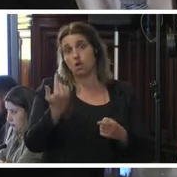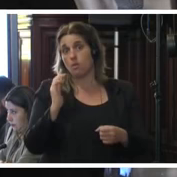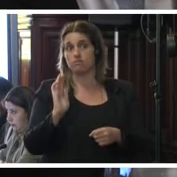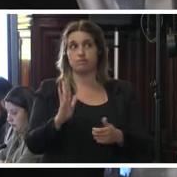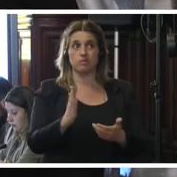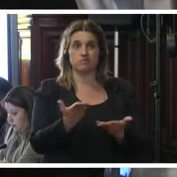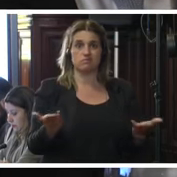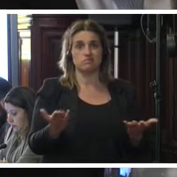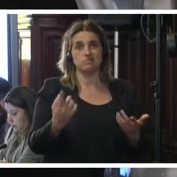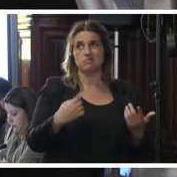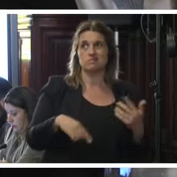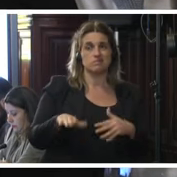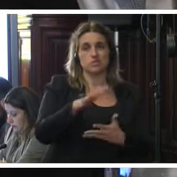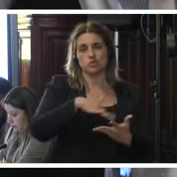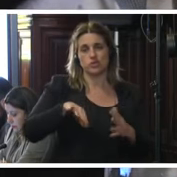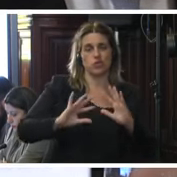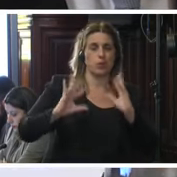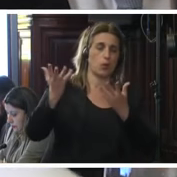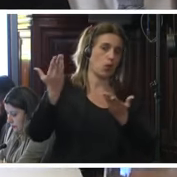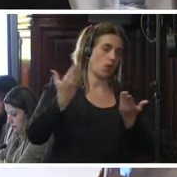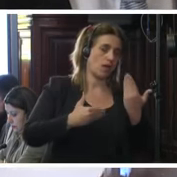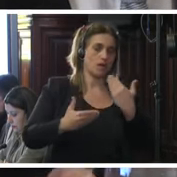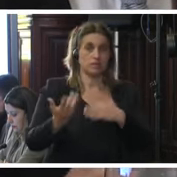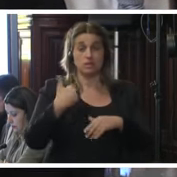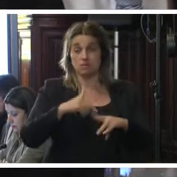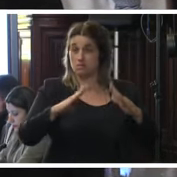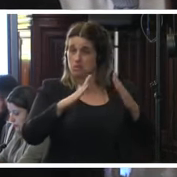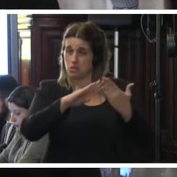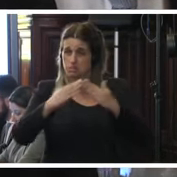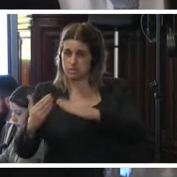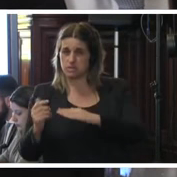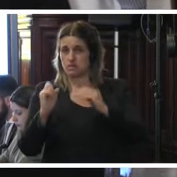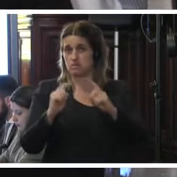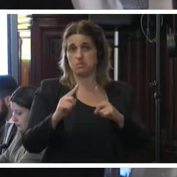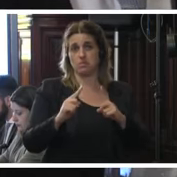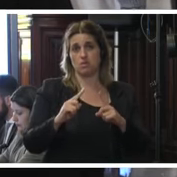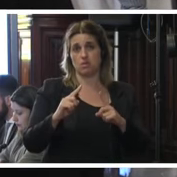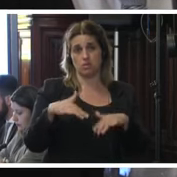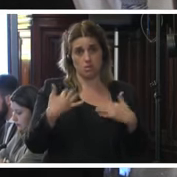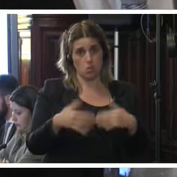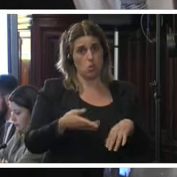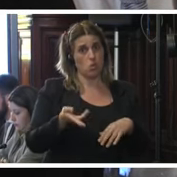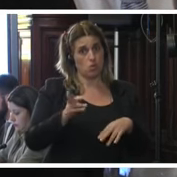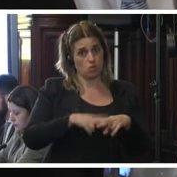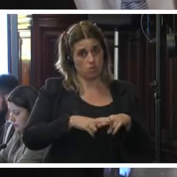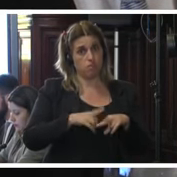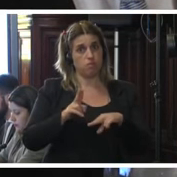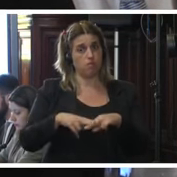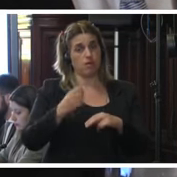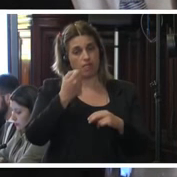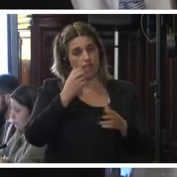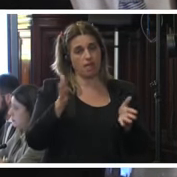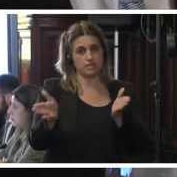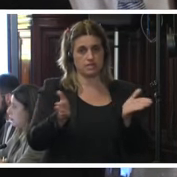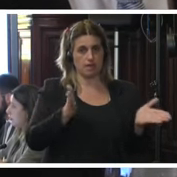maior ocorrência de homicídios nessa faixa etária. O plano conta com os seguintes eixos de atuação: criação